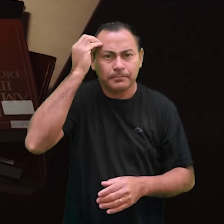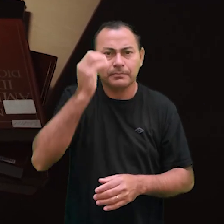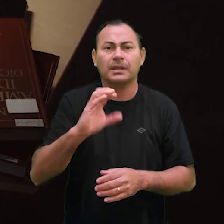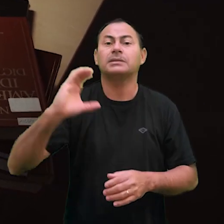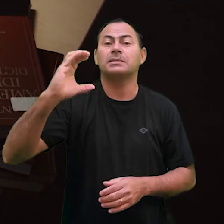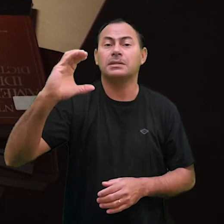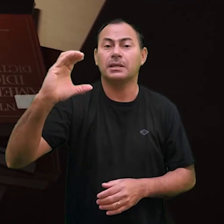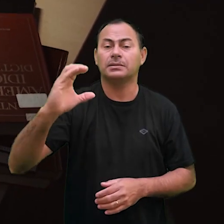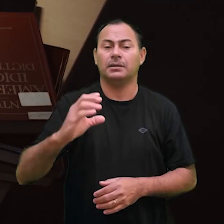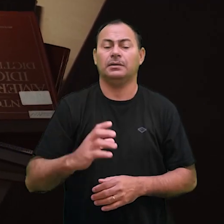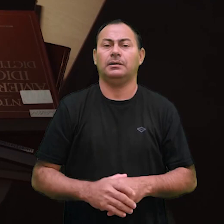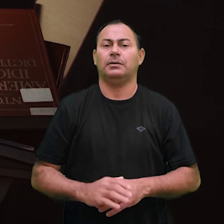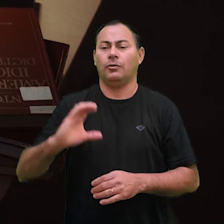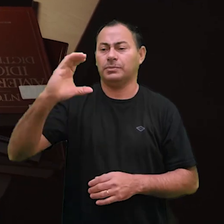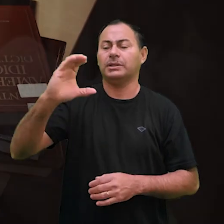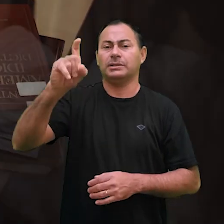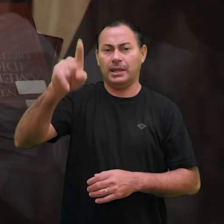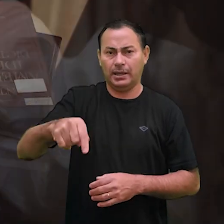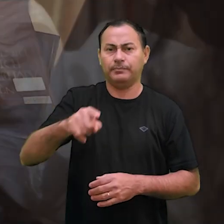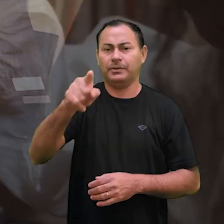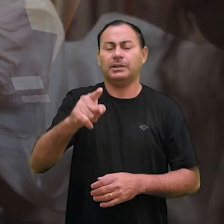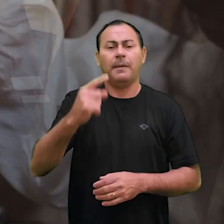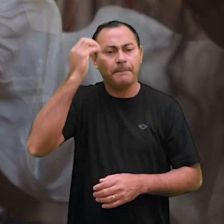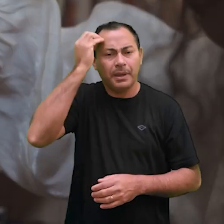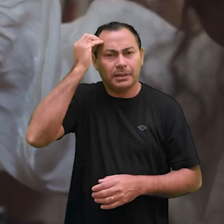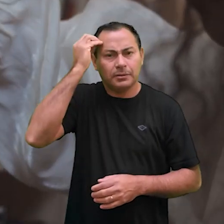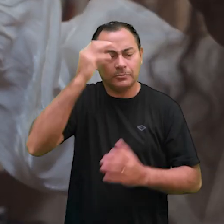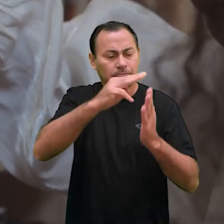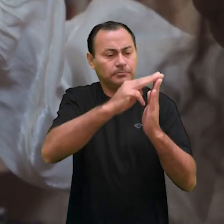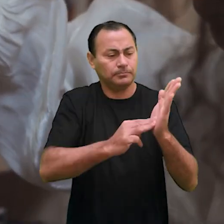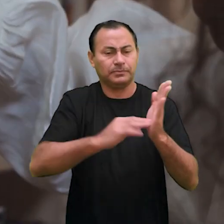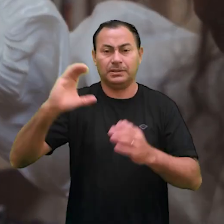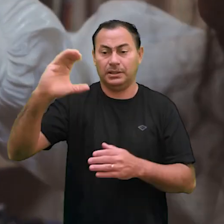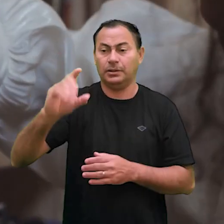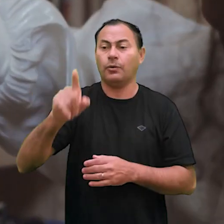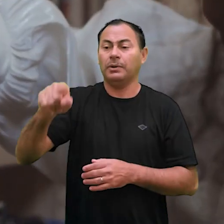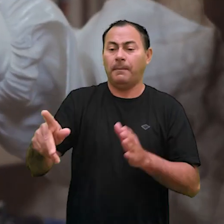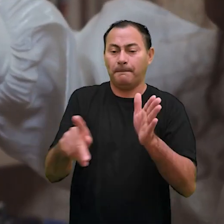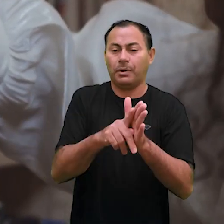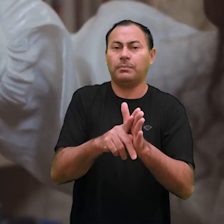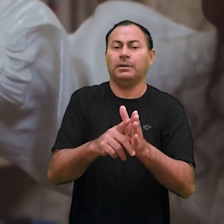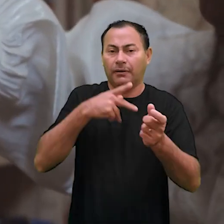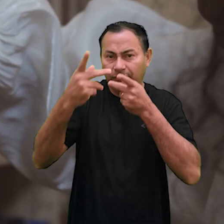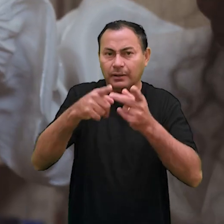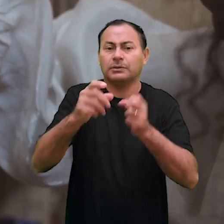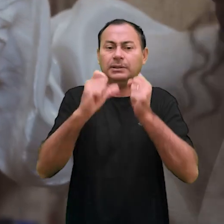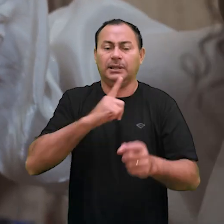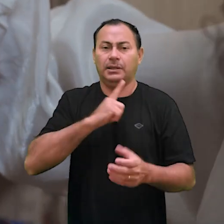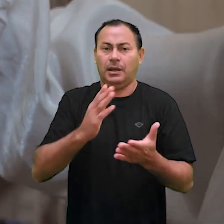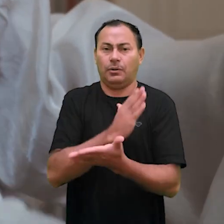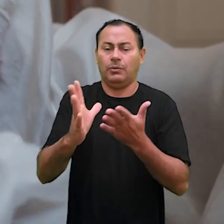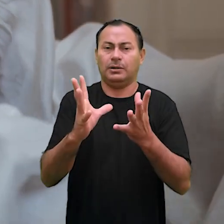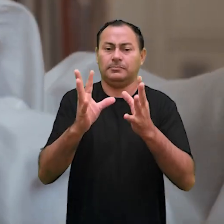Primeiramente, se você pensar em termos de ciência e em como um cientista é, se você pensar sobre os métodos do cientista como ele